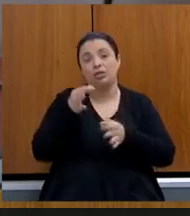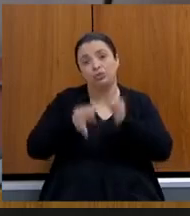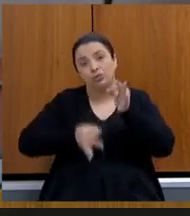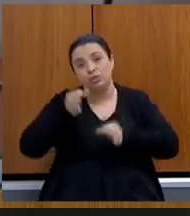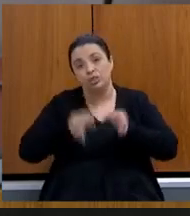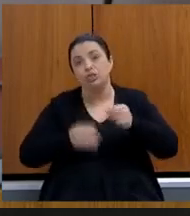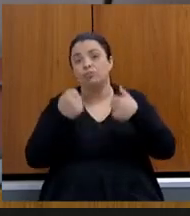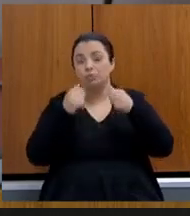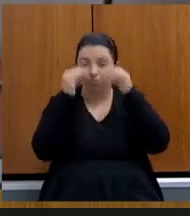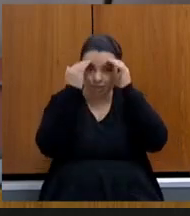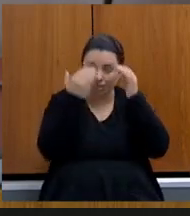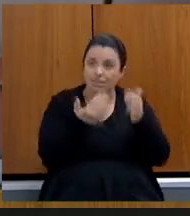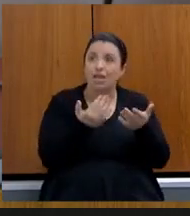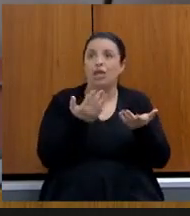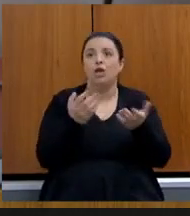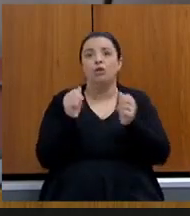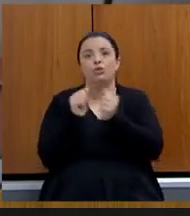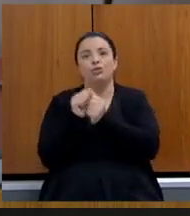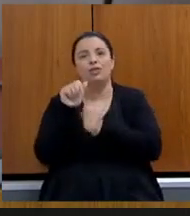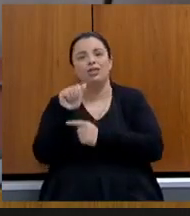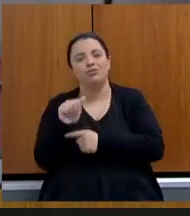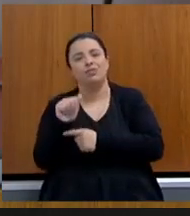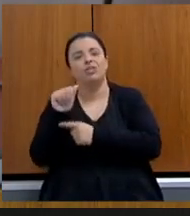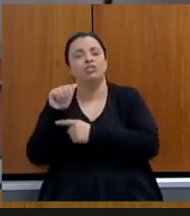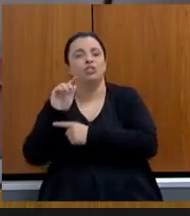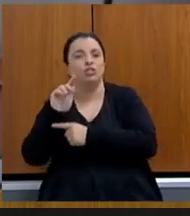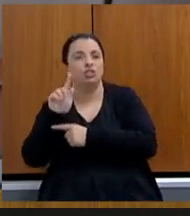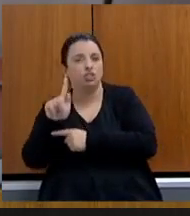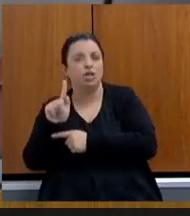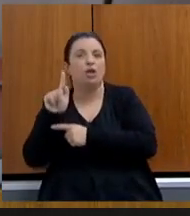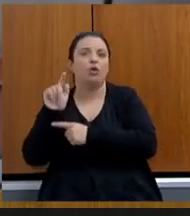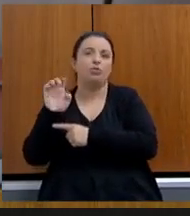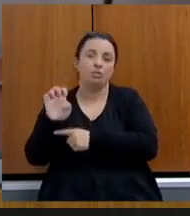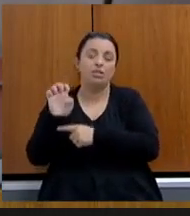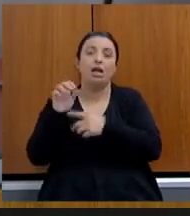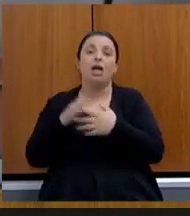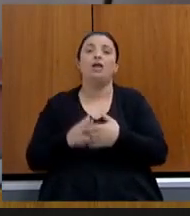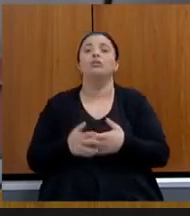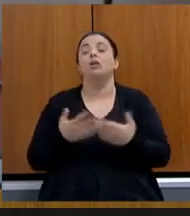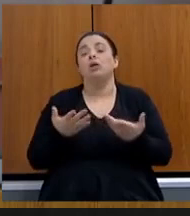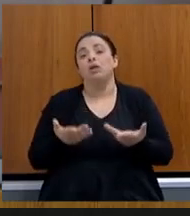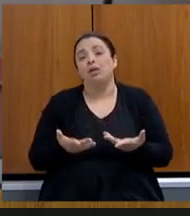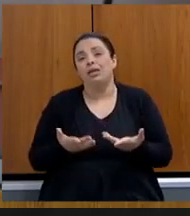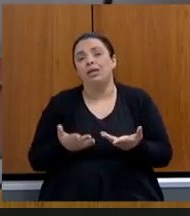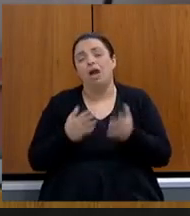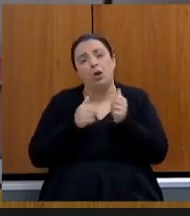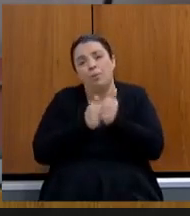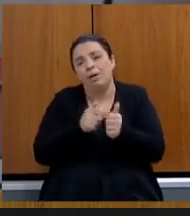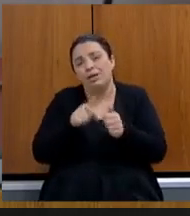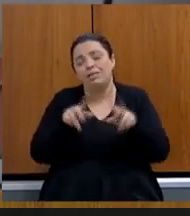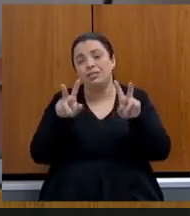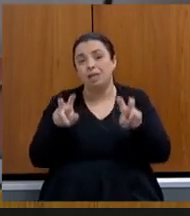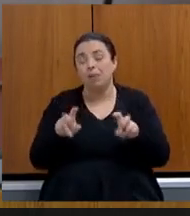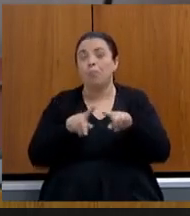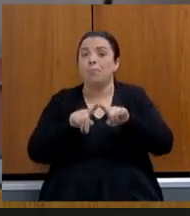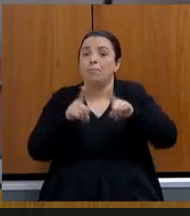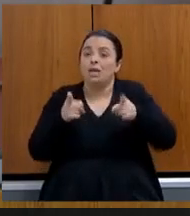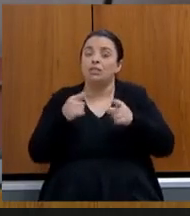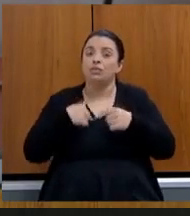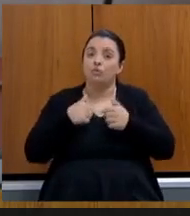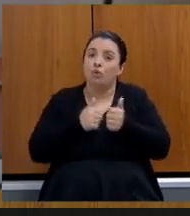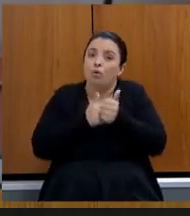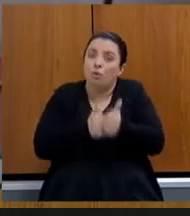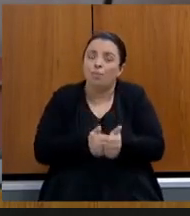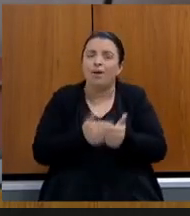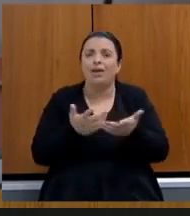com a nossa advocacia-geral do Estado EA Secretaria de planejamento também acompanhando esse tema mas vou fazer o acompanhamento